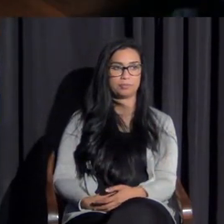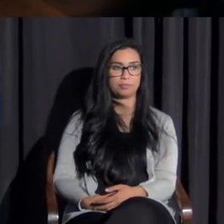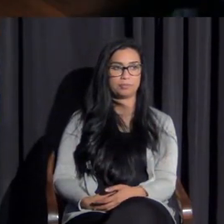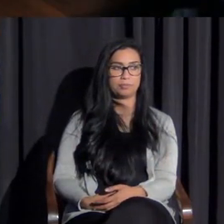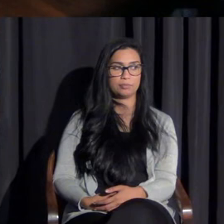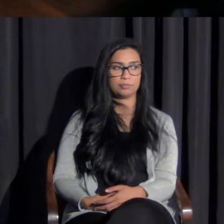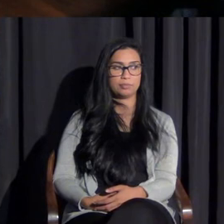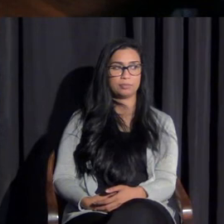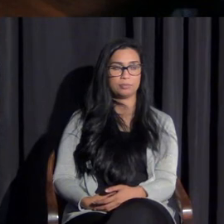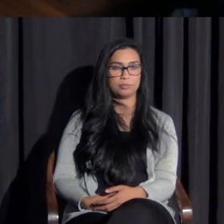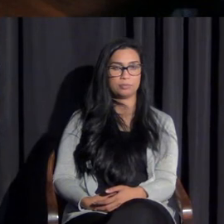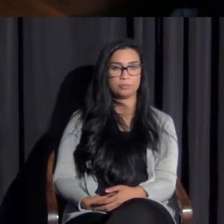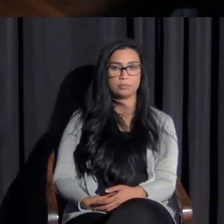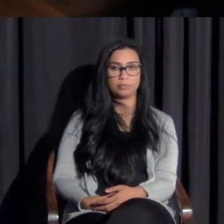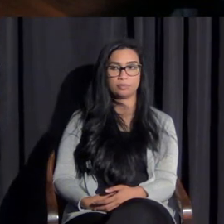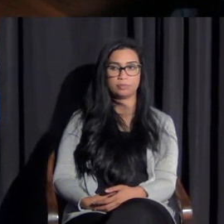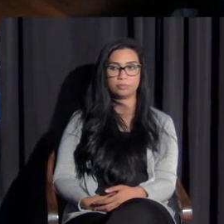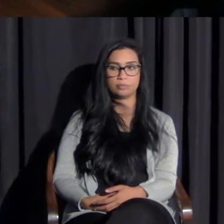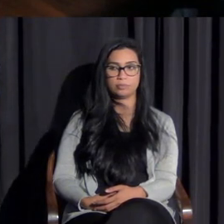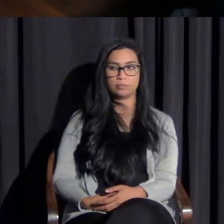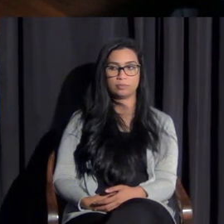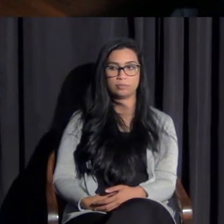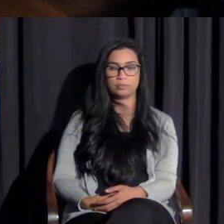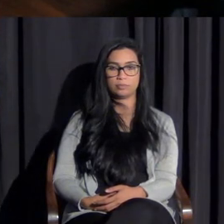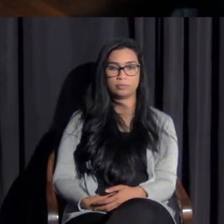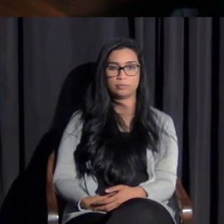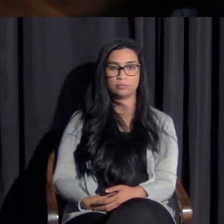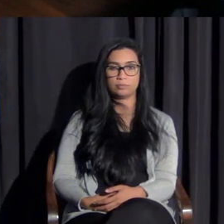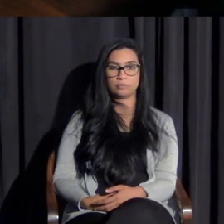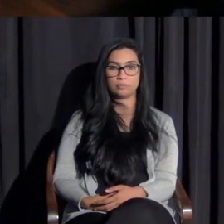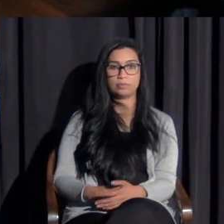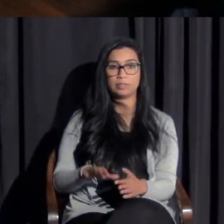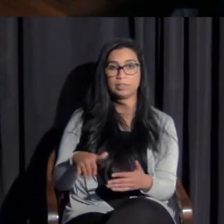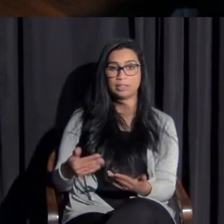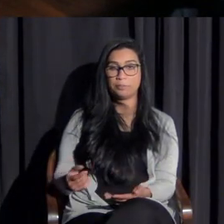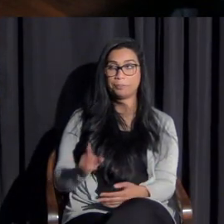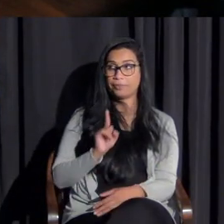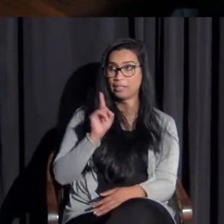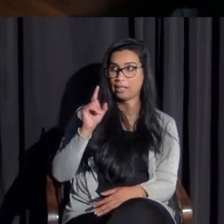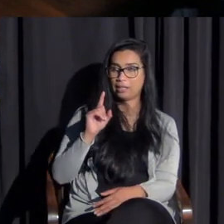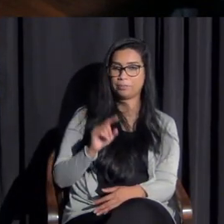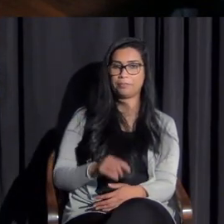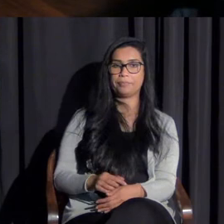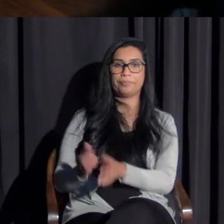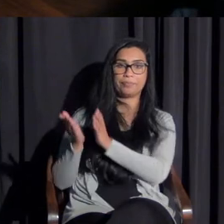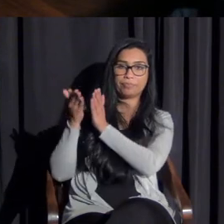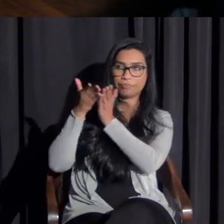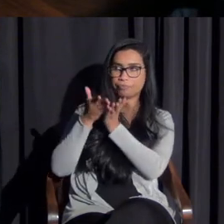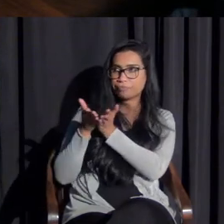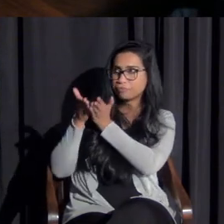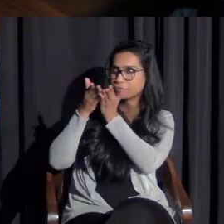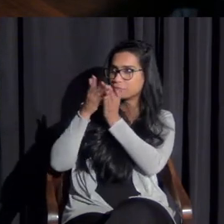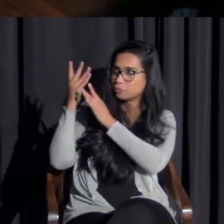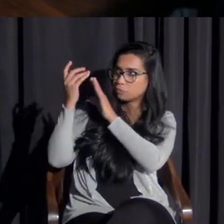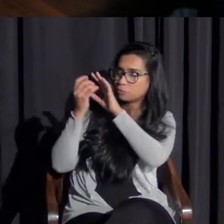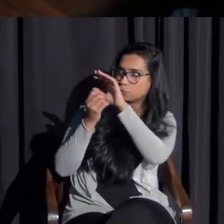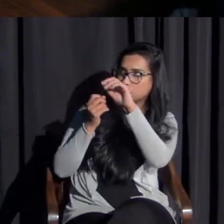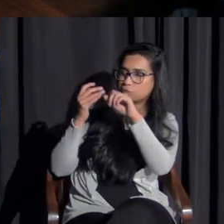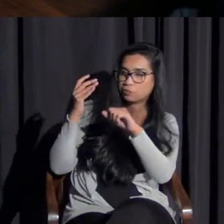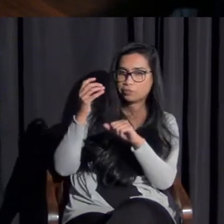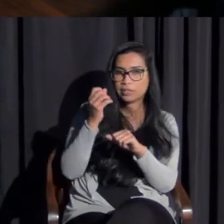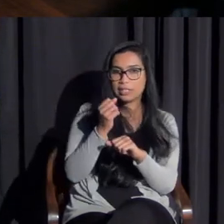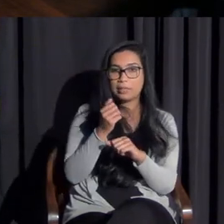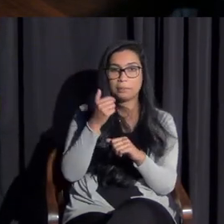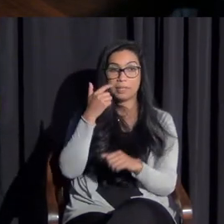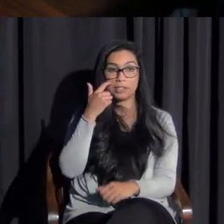Tá ligado? Ah, tá. Então, gente, lá quando as caravelas estavam chegando e alguém pensava que ia descobrir